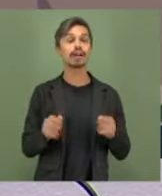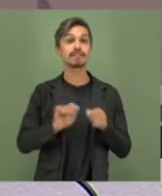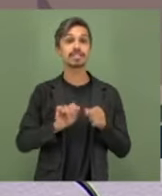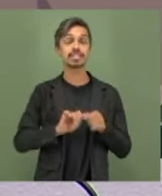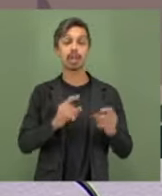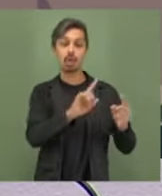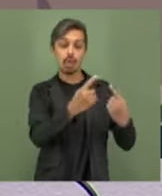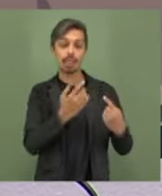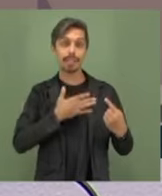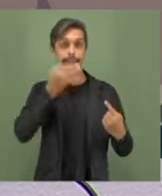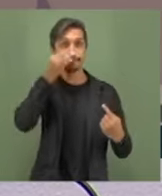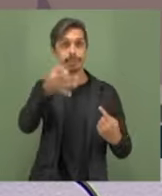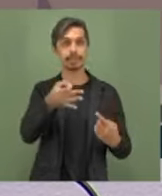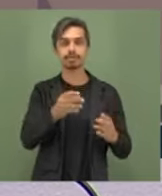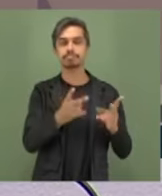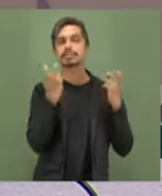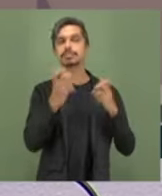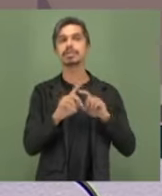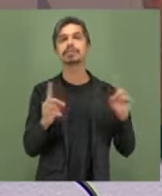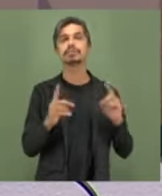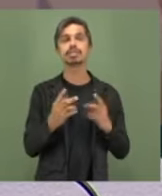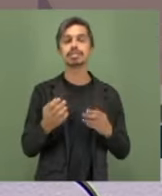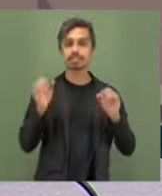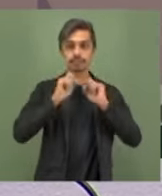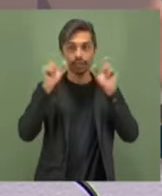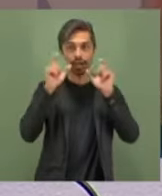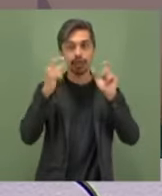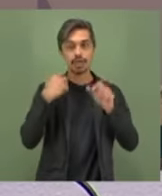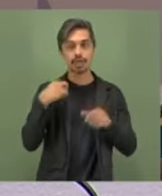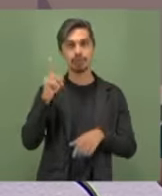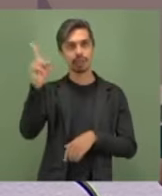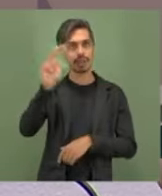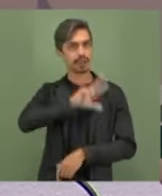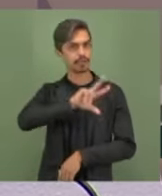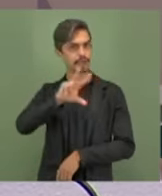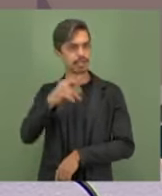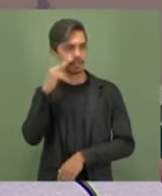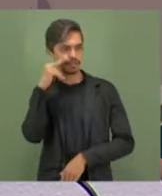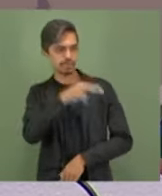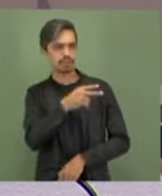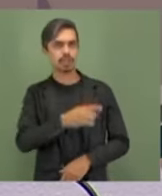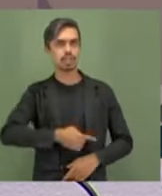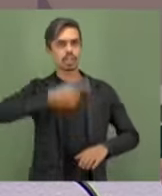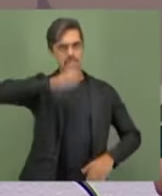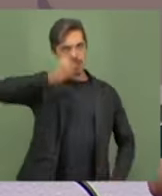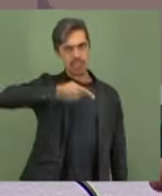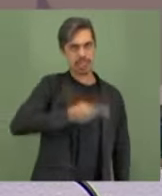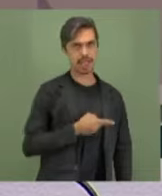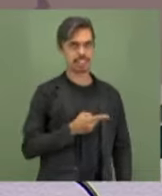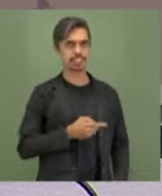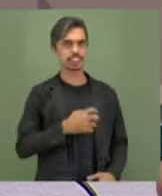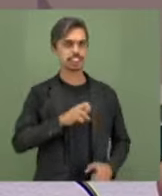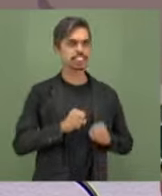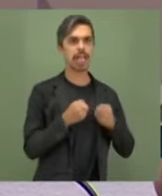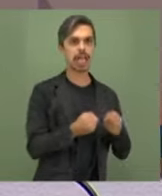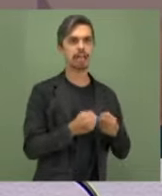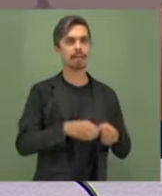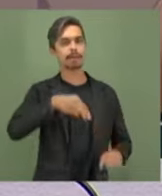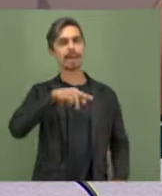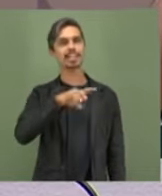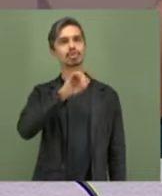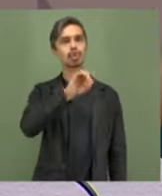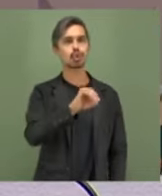opiniões. Mas atenção, que eu já assisti lá em Portugal à entrada de ditadores sanguinários neste país, como Maduro, e não